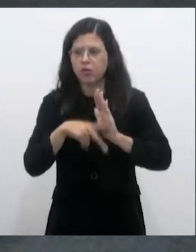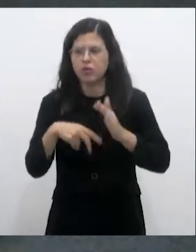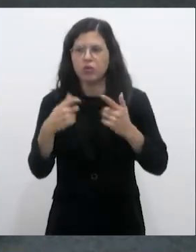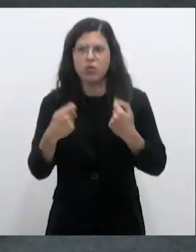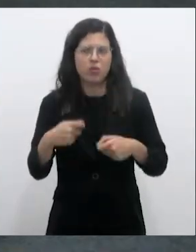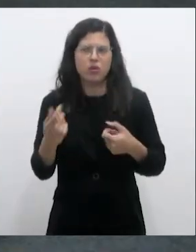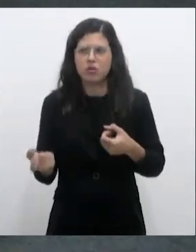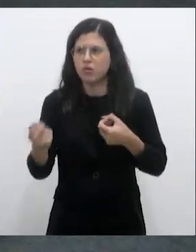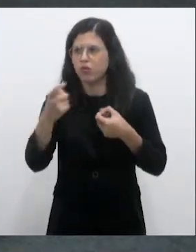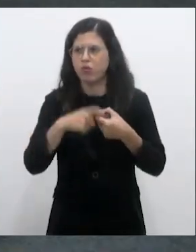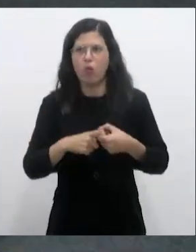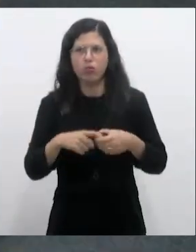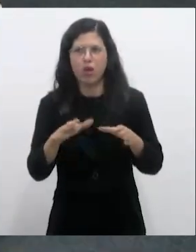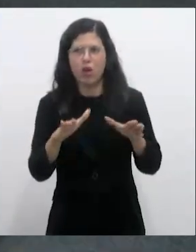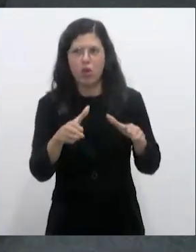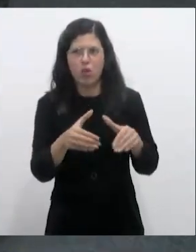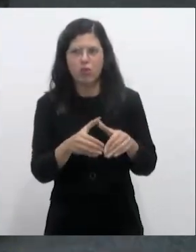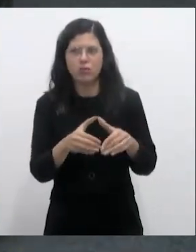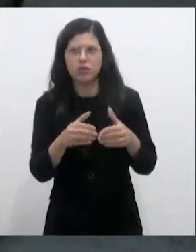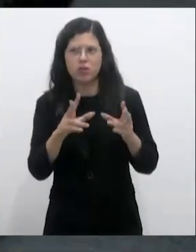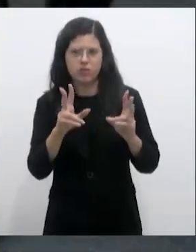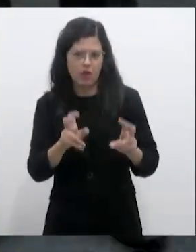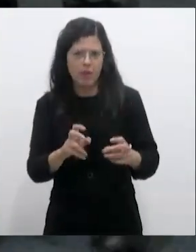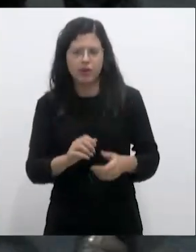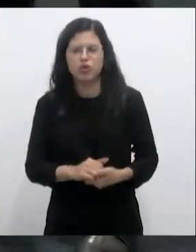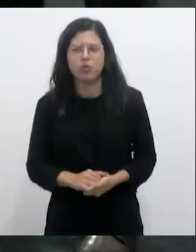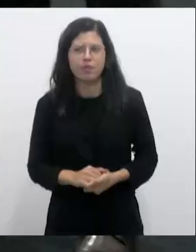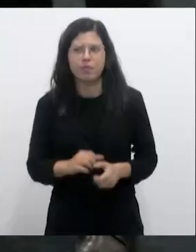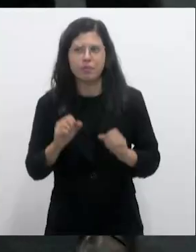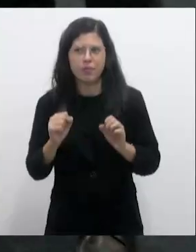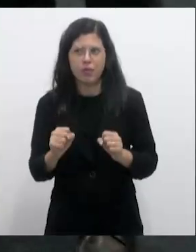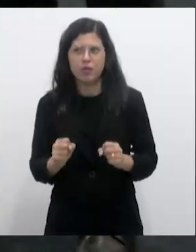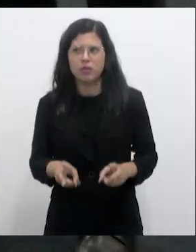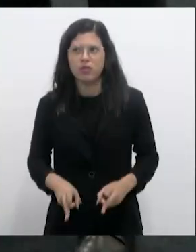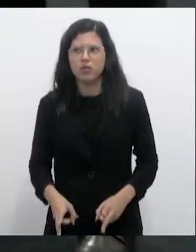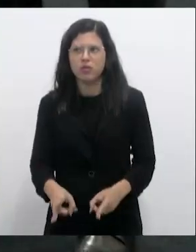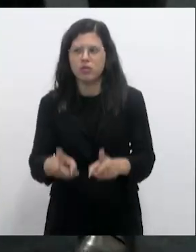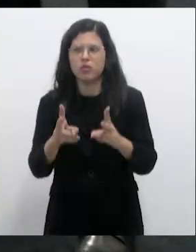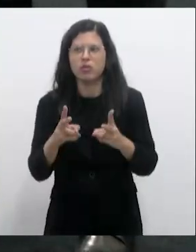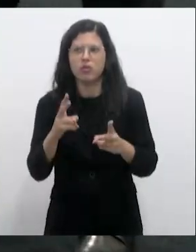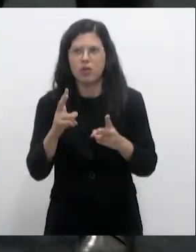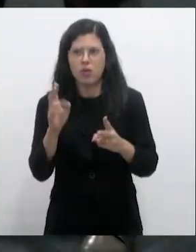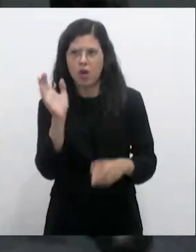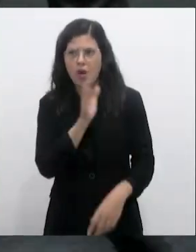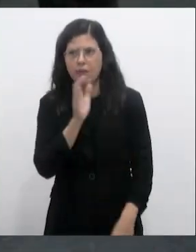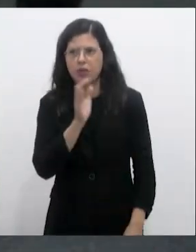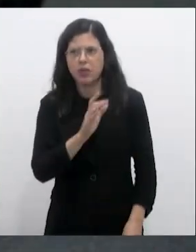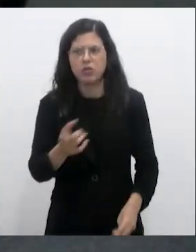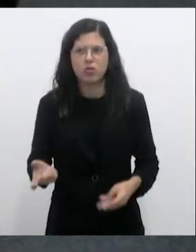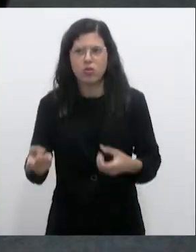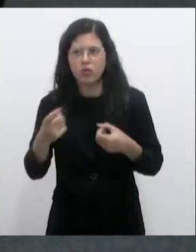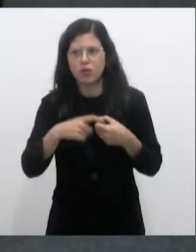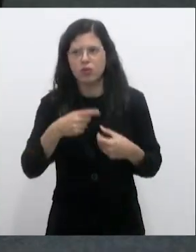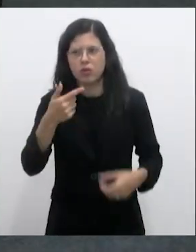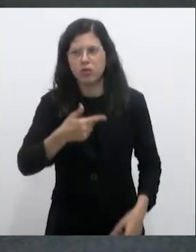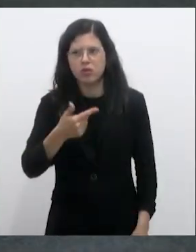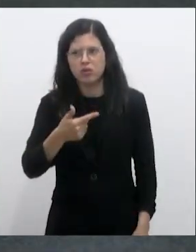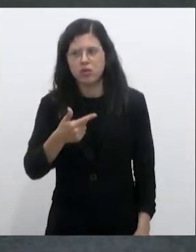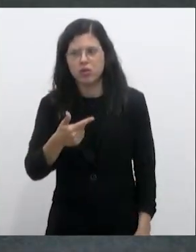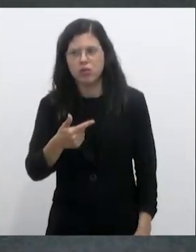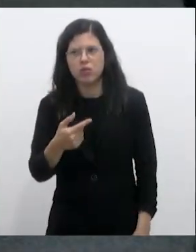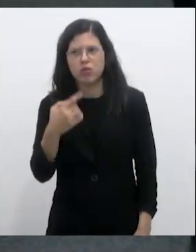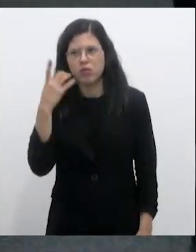precise retornar à comissão temática e possa prosseguir com mais celeridade. Quando retornar em segunda,